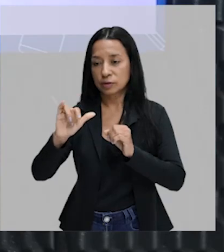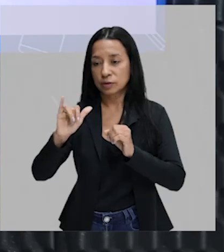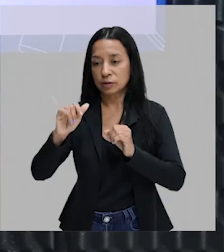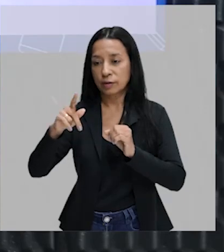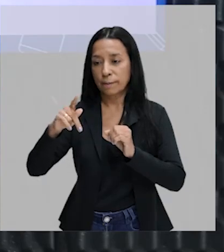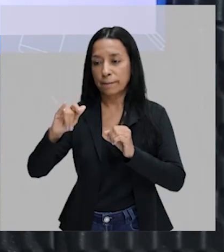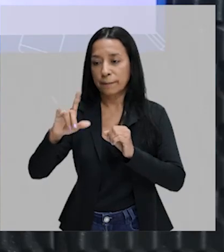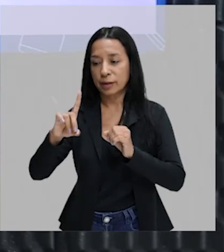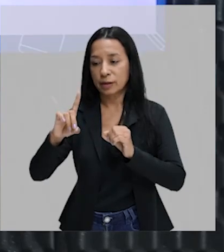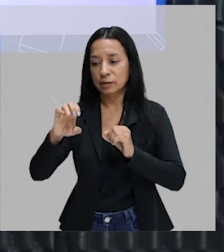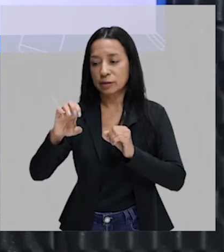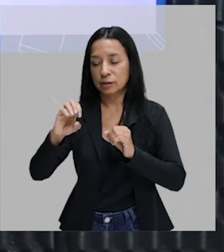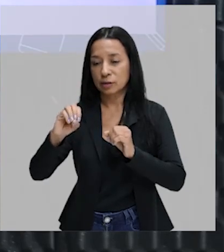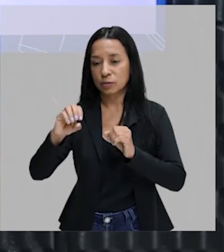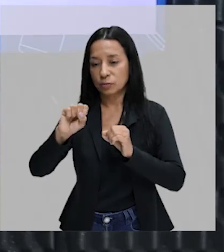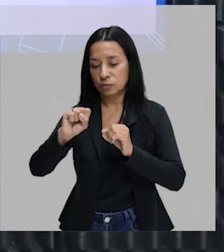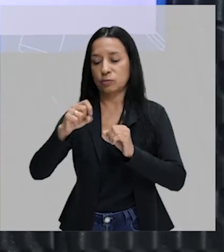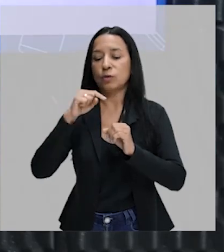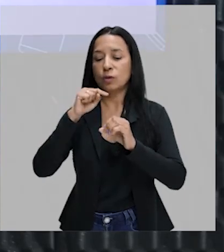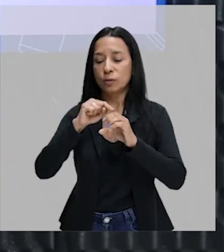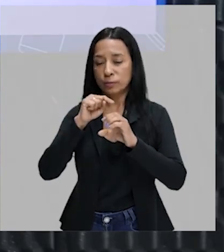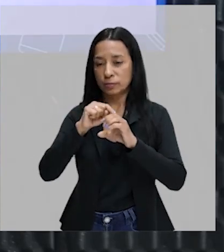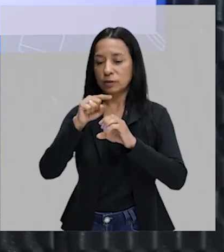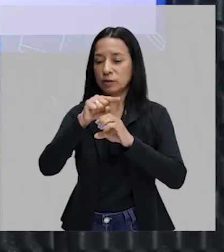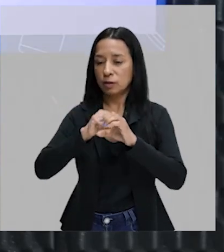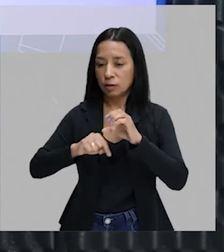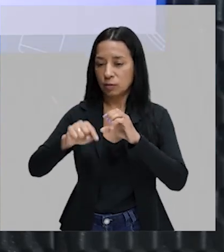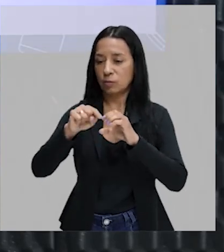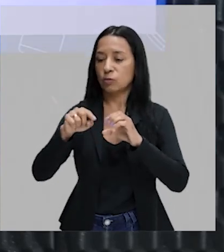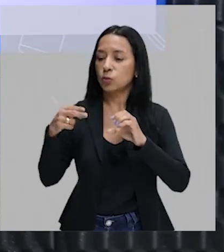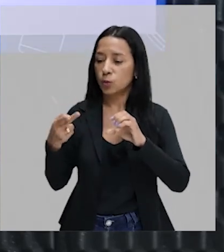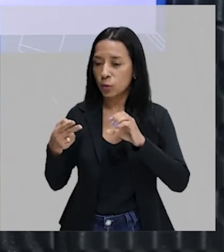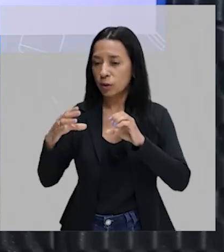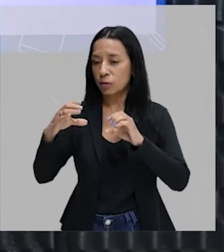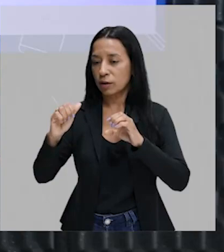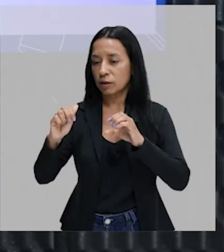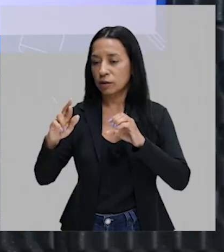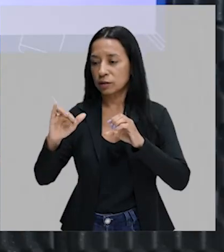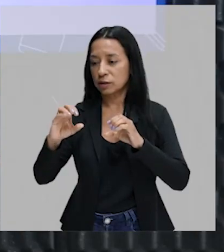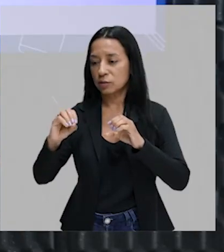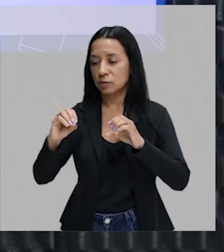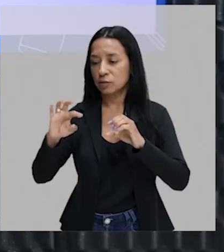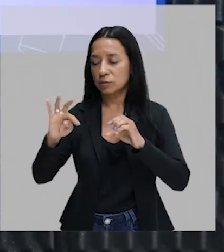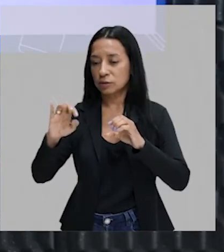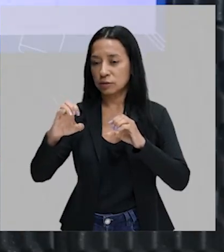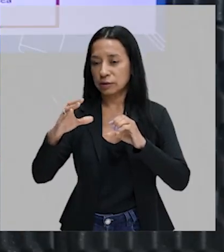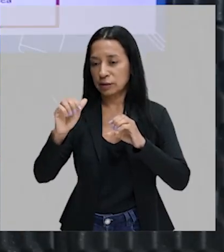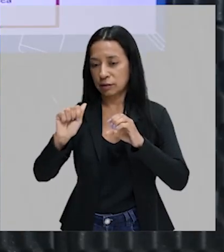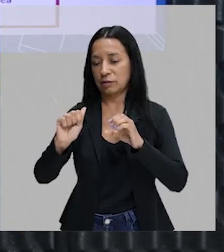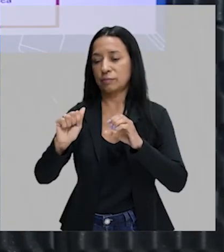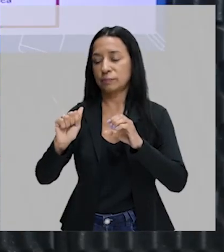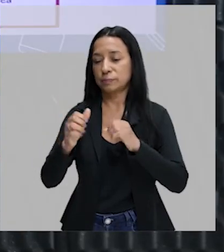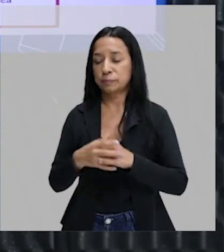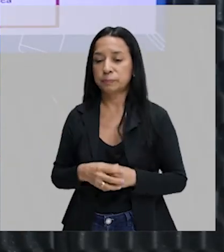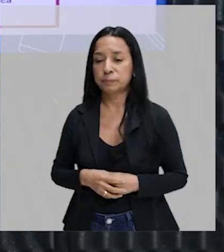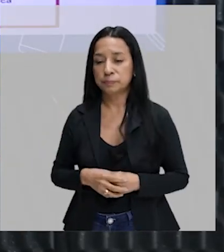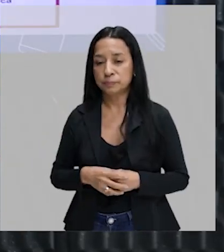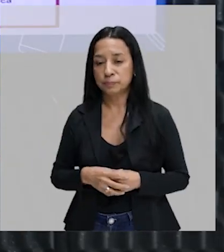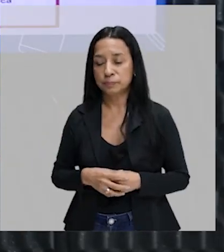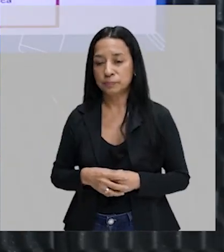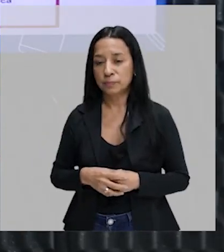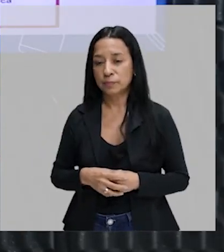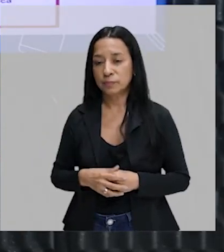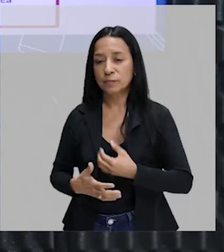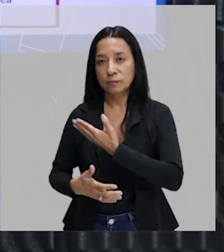material que forma a membrana plasmática forma a carioteca, certo? Só que a carioteca ela é mais complexa. E aí ela